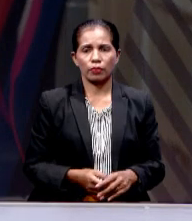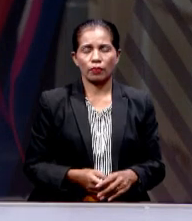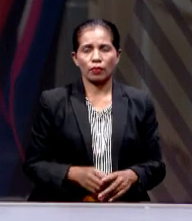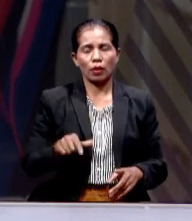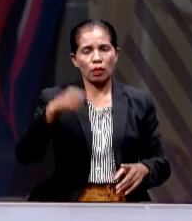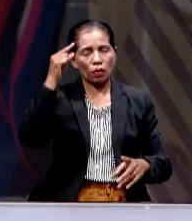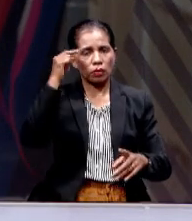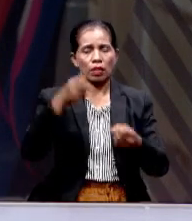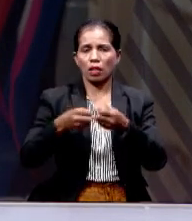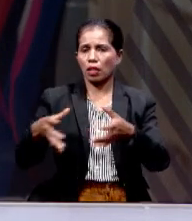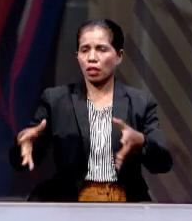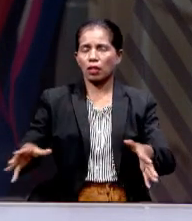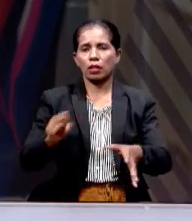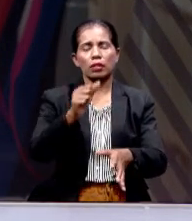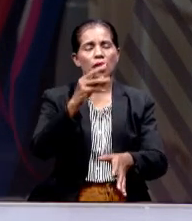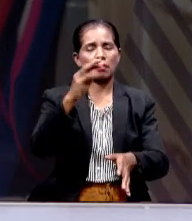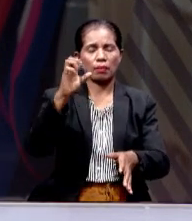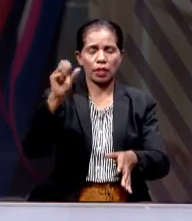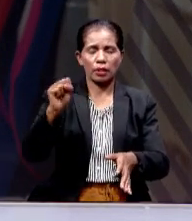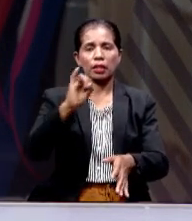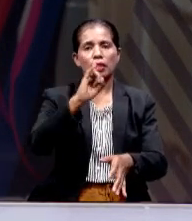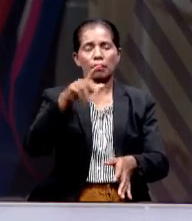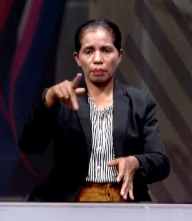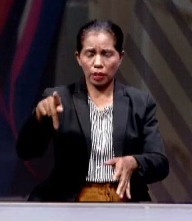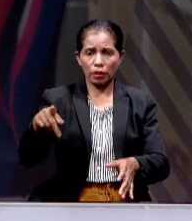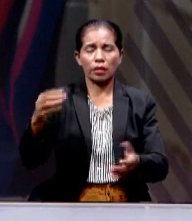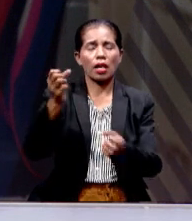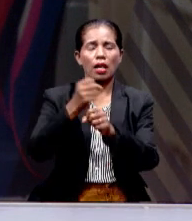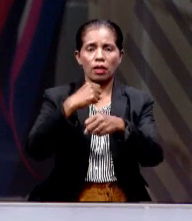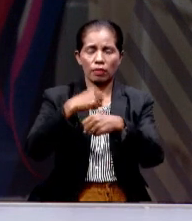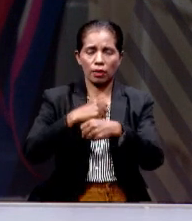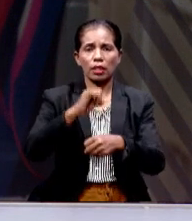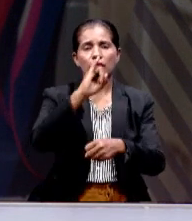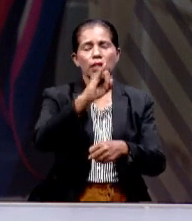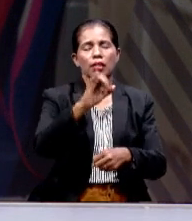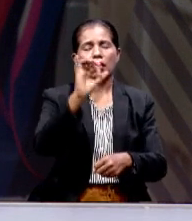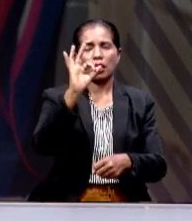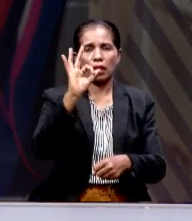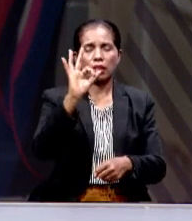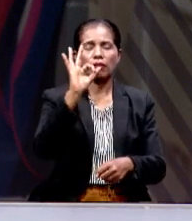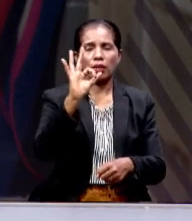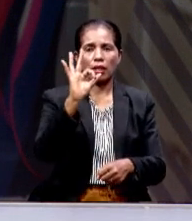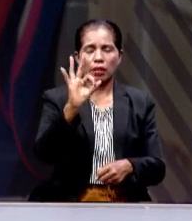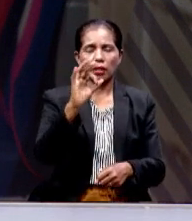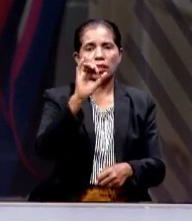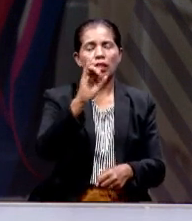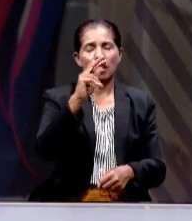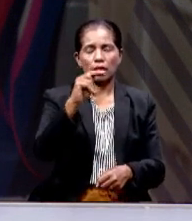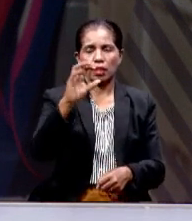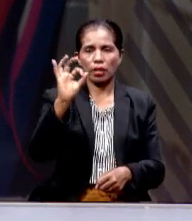Governo hala konona SAMES IP hodi kria fali Instituto Nacional Farmacia no Produto